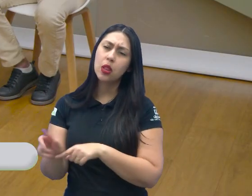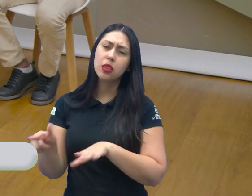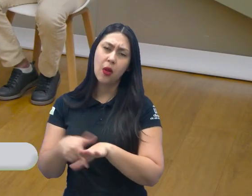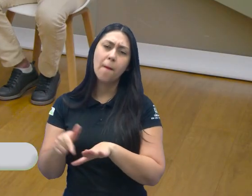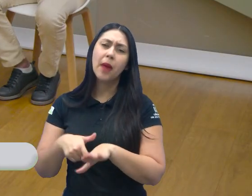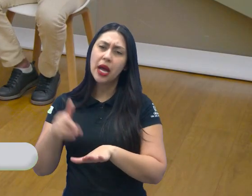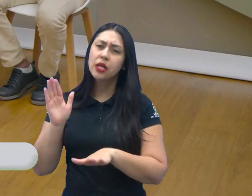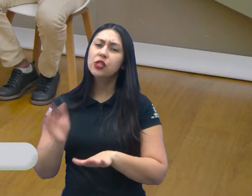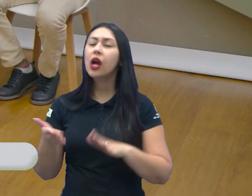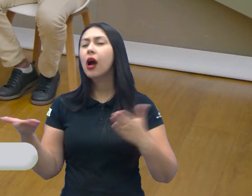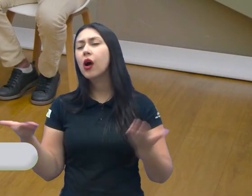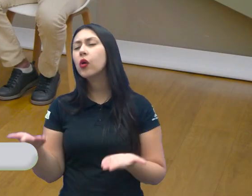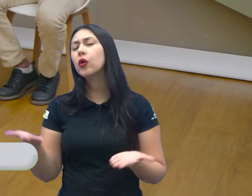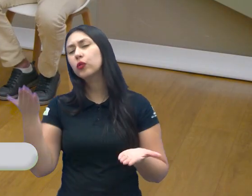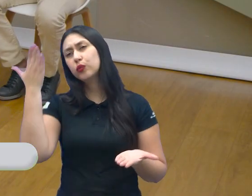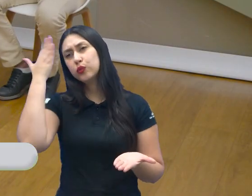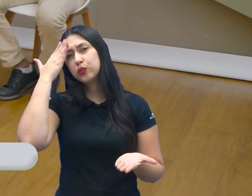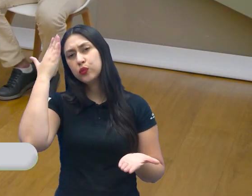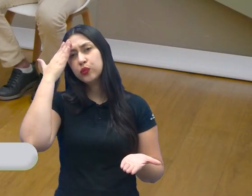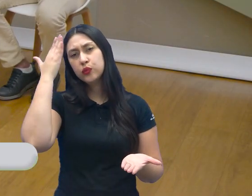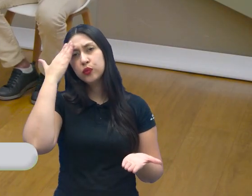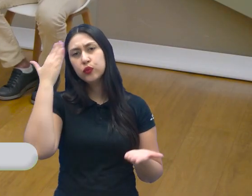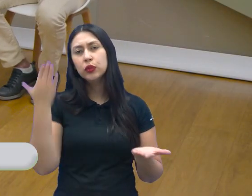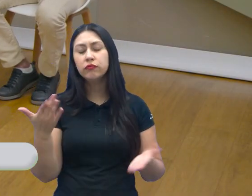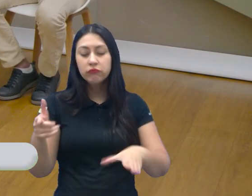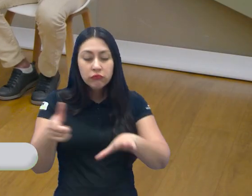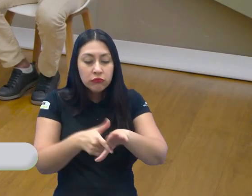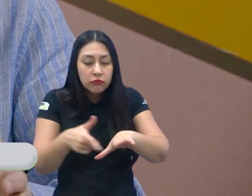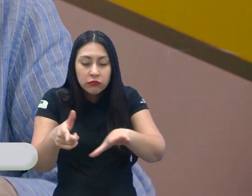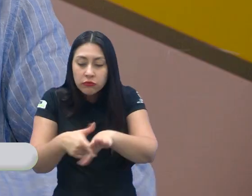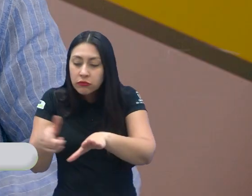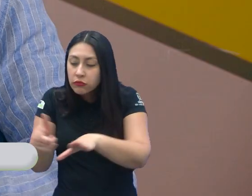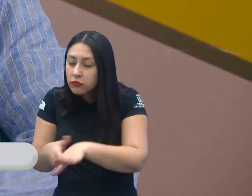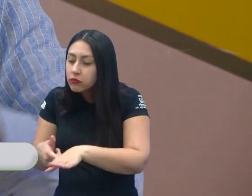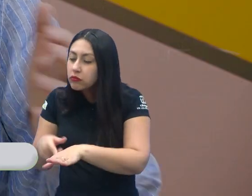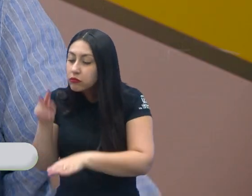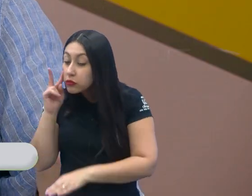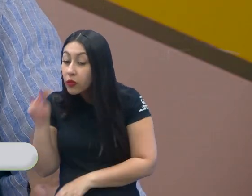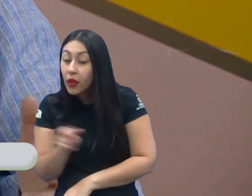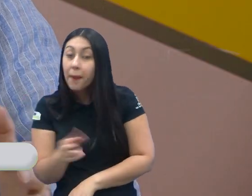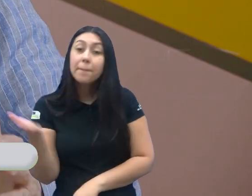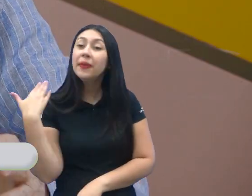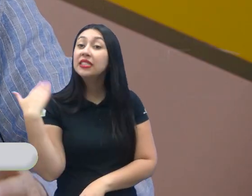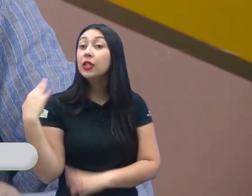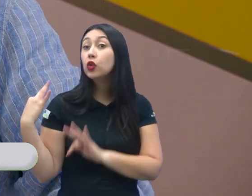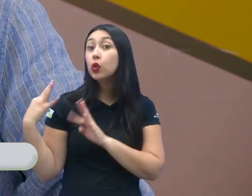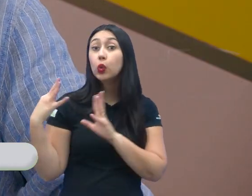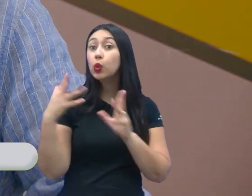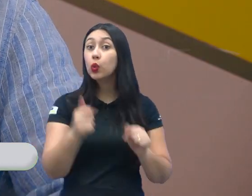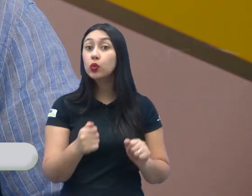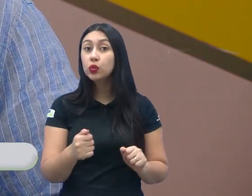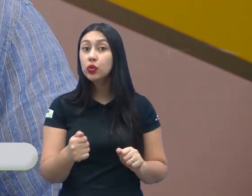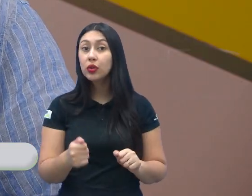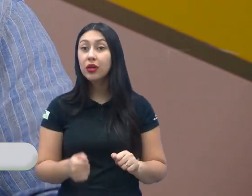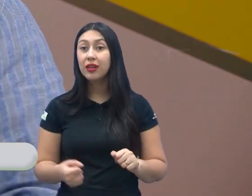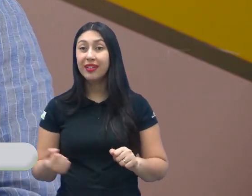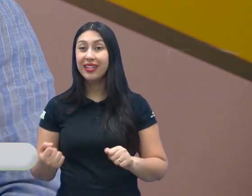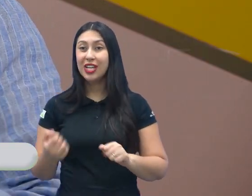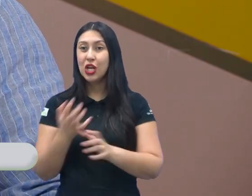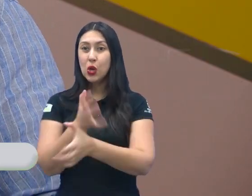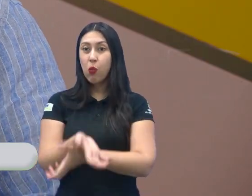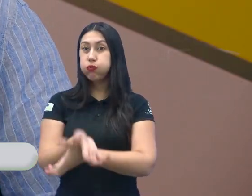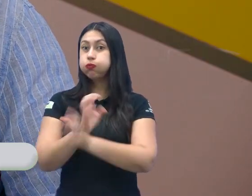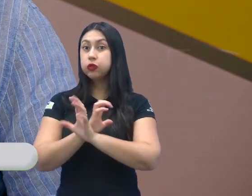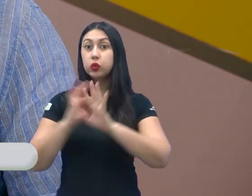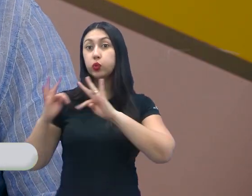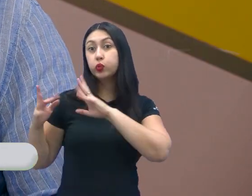um direcionamento, sabe? Pé, pé, pé, pé. Antes a gente fazia tudo. Pé, joelho, cotovelo,